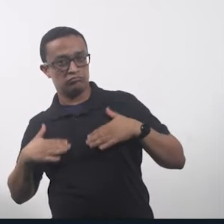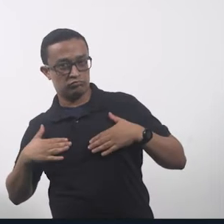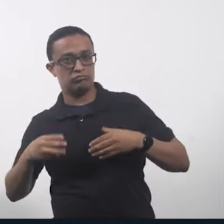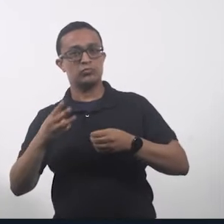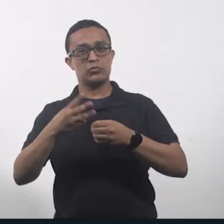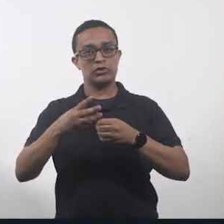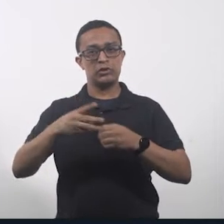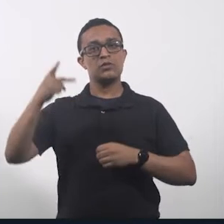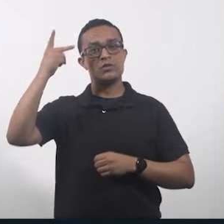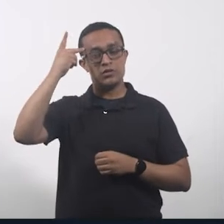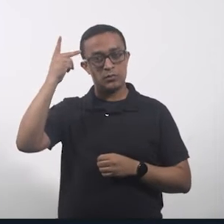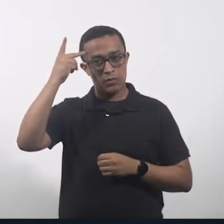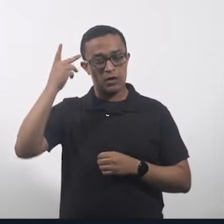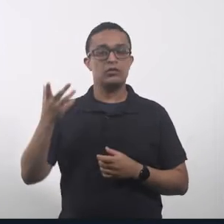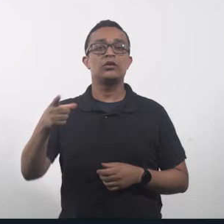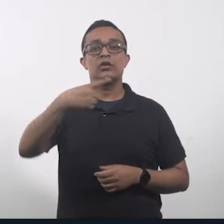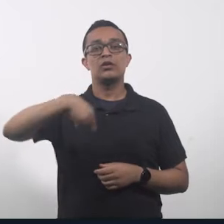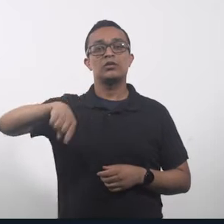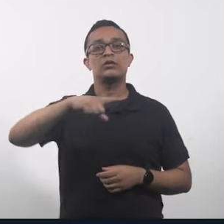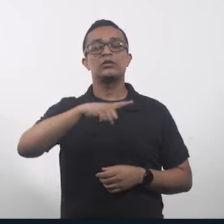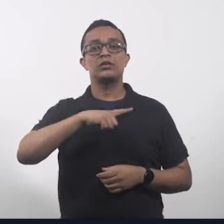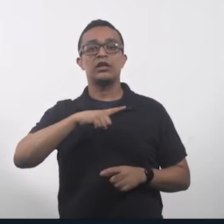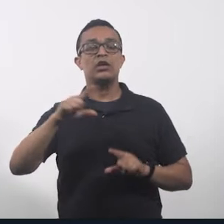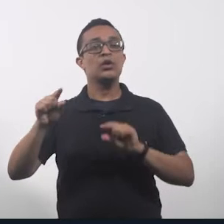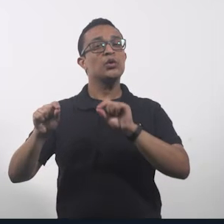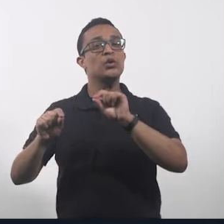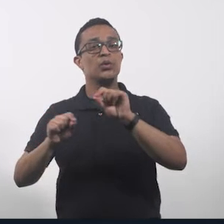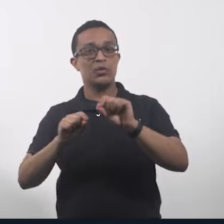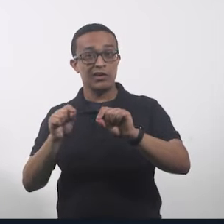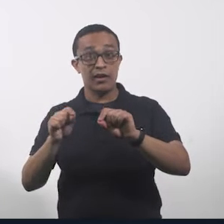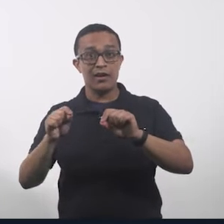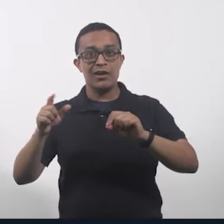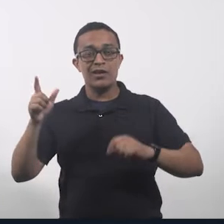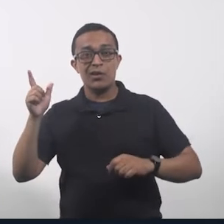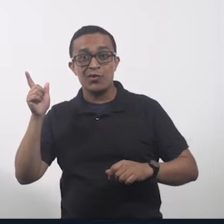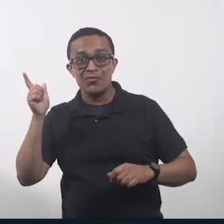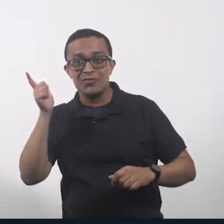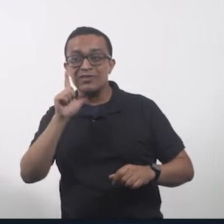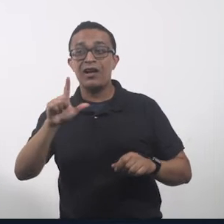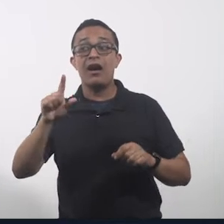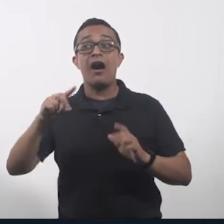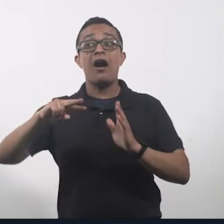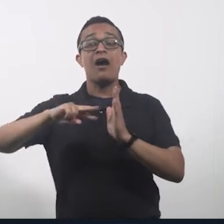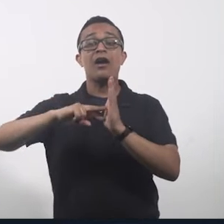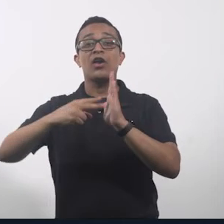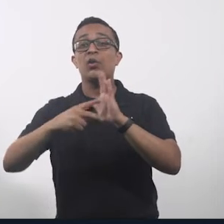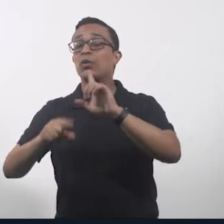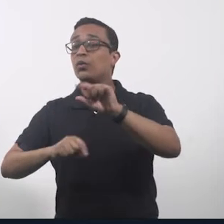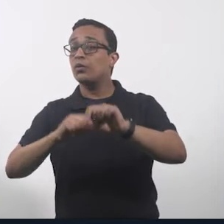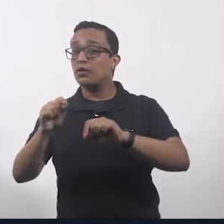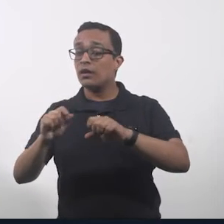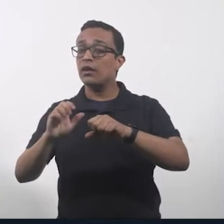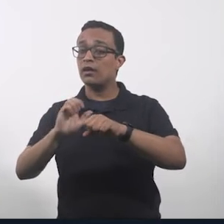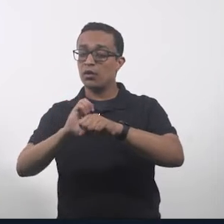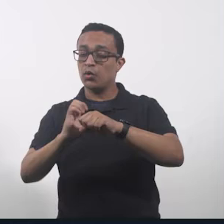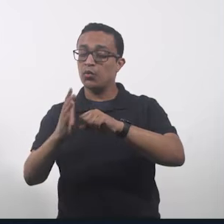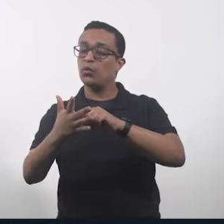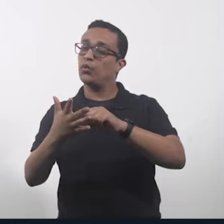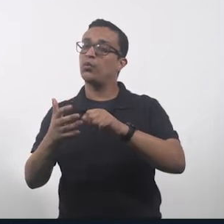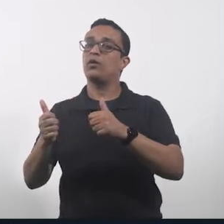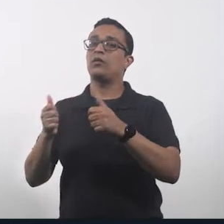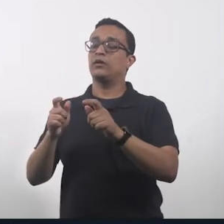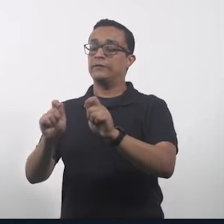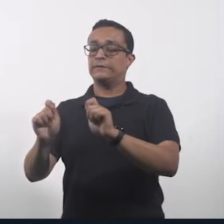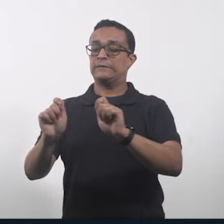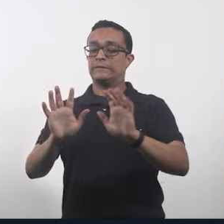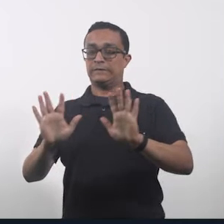município de São Paulo, a gente teria, então, quando a gente chegar, né, atingir essa situação, isso significa que a epidemia estaria controlada por meio